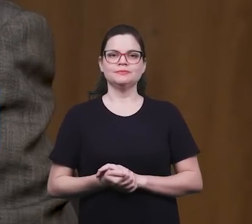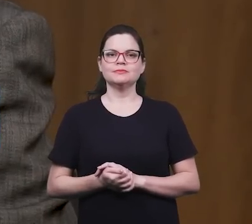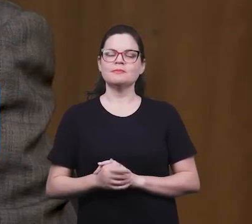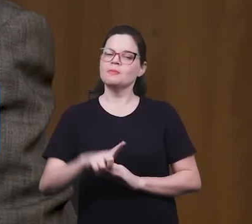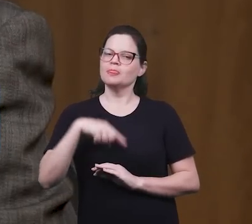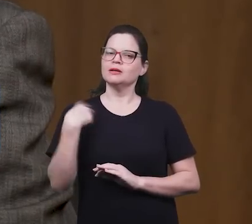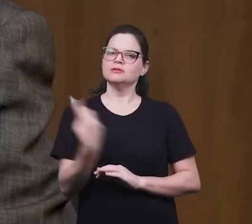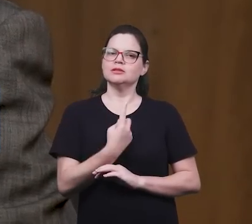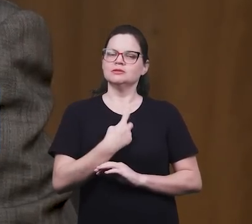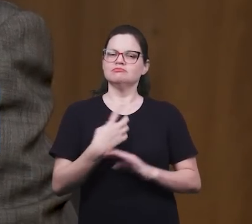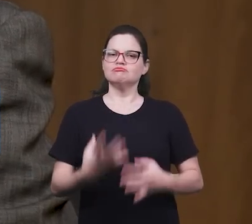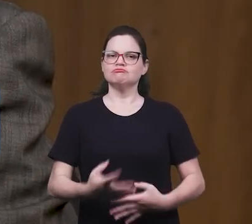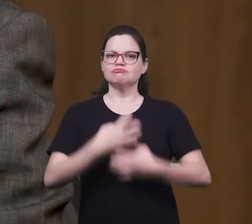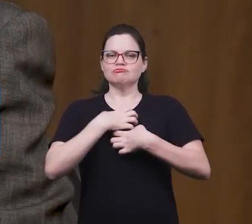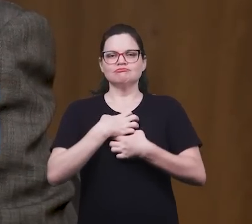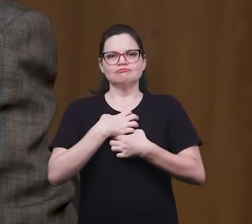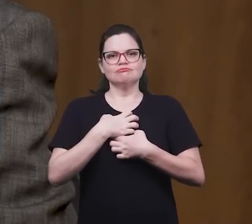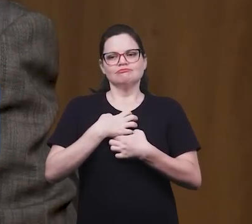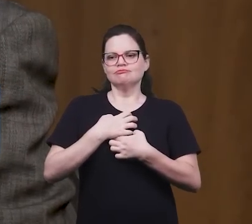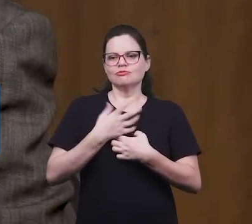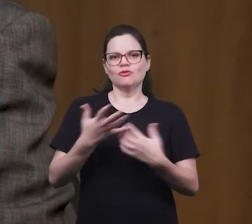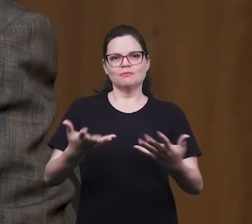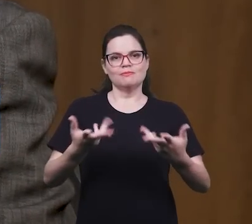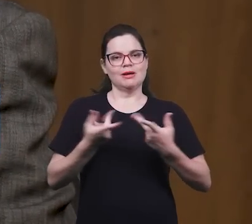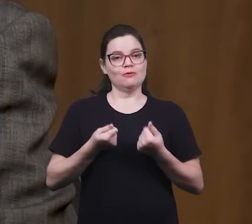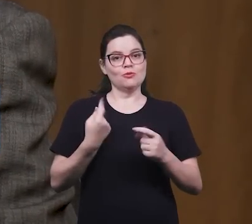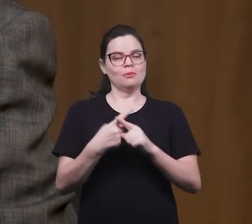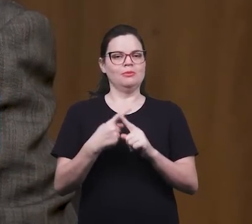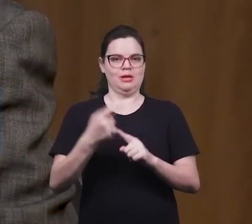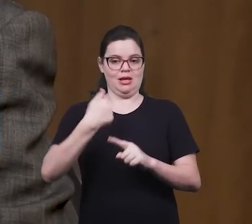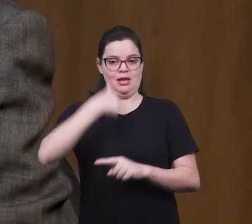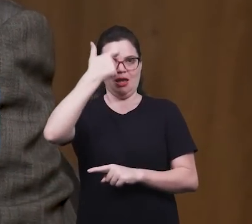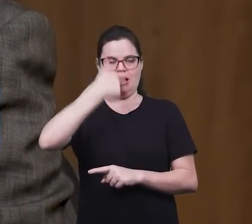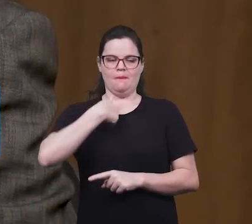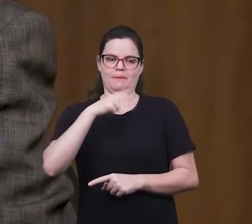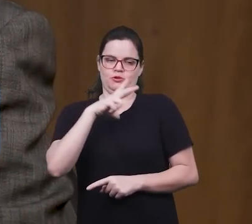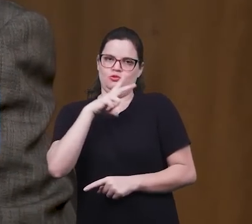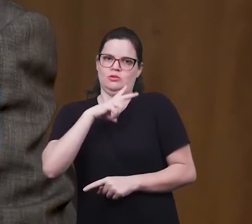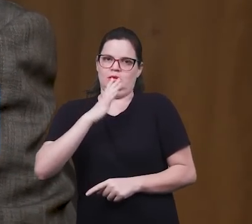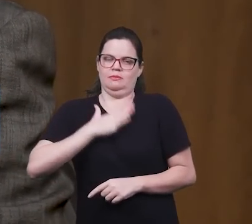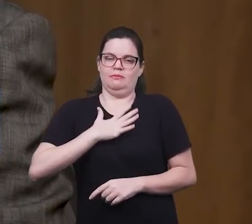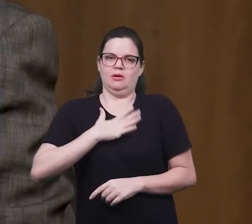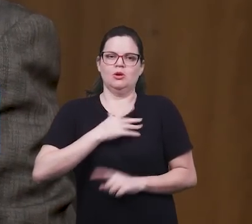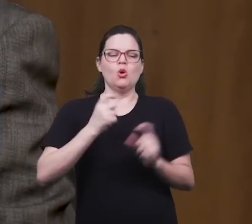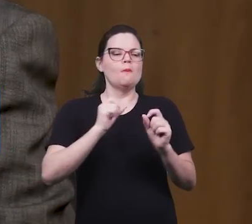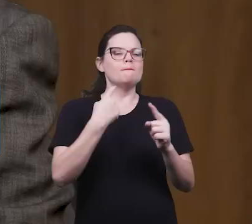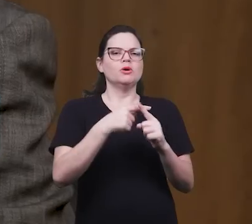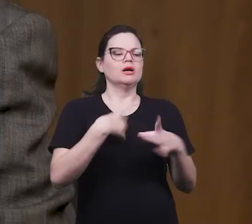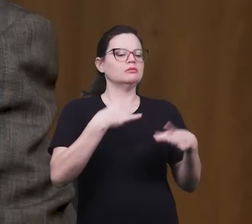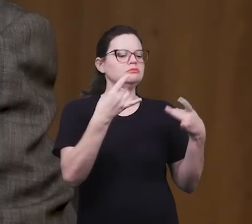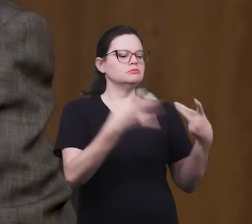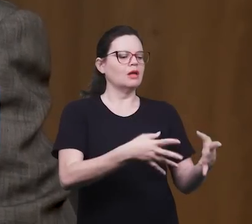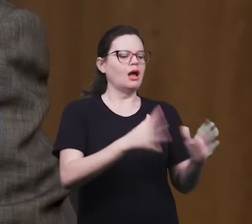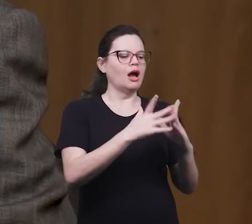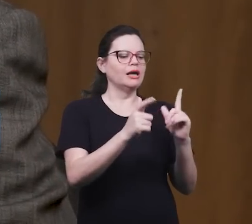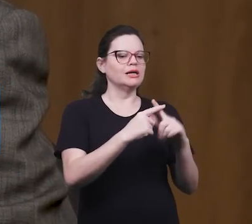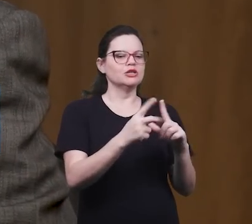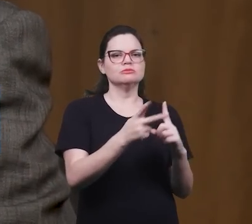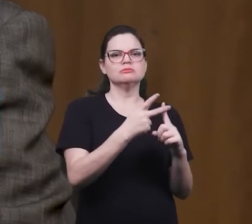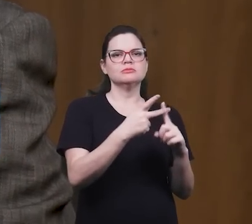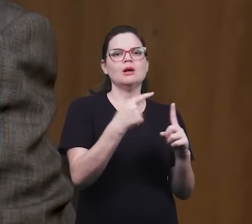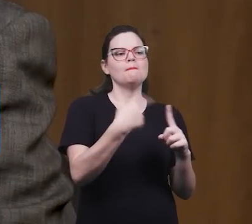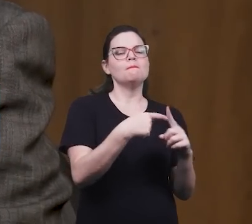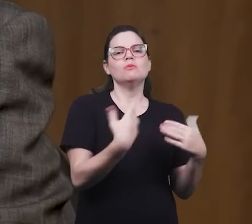trouxe realmente de uma forma extraordinária, porque eu, particularmente, o motivo principal que me tirou de uma igreja tradicional para vir para a